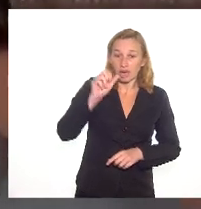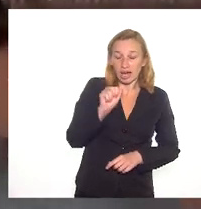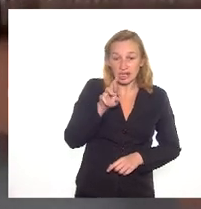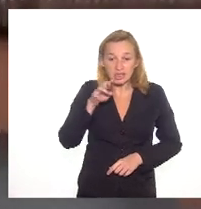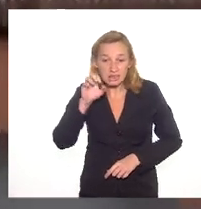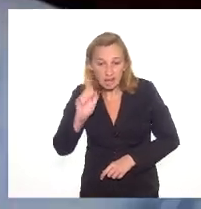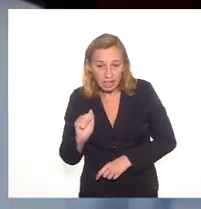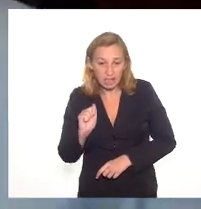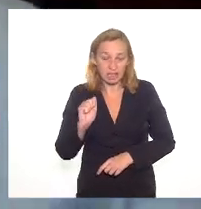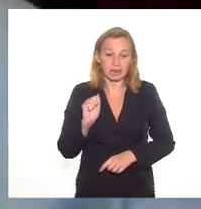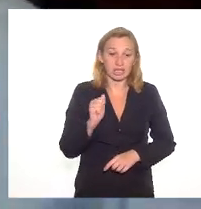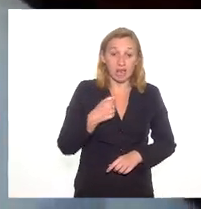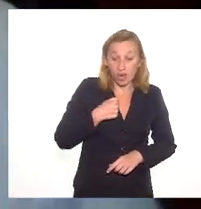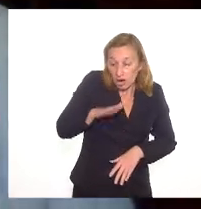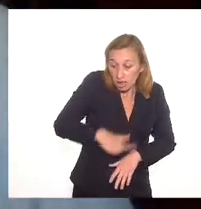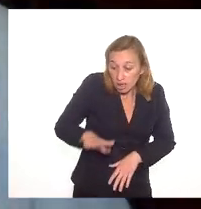Araceli.